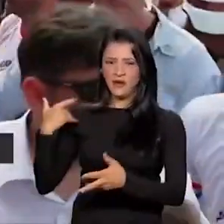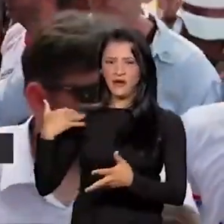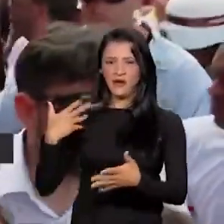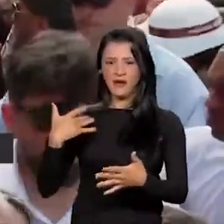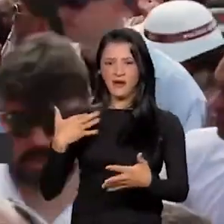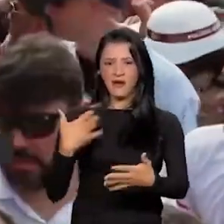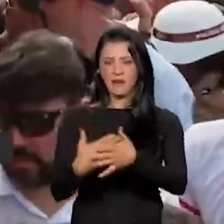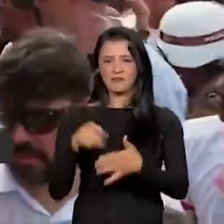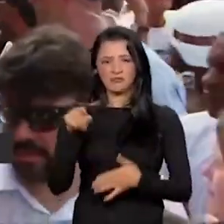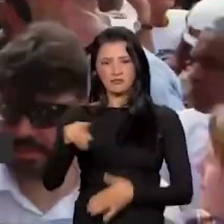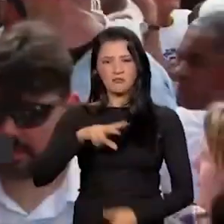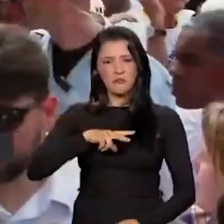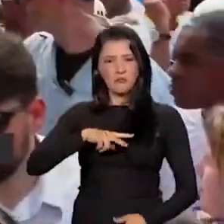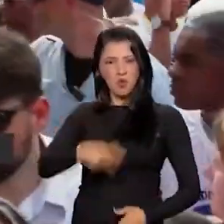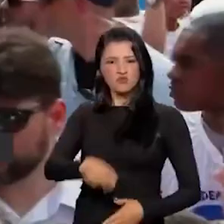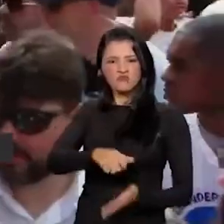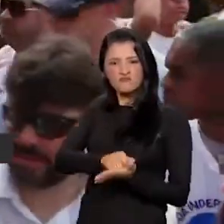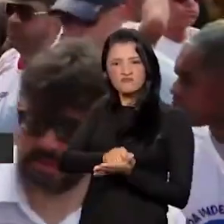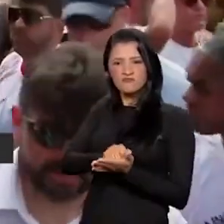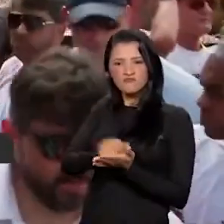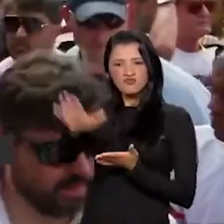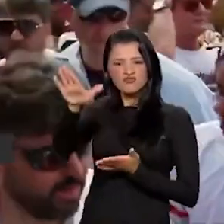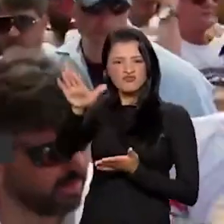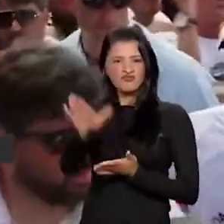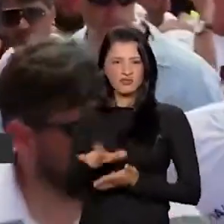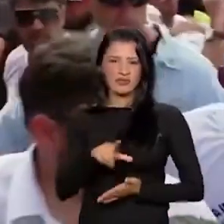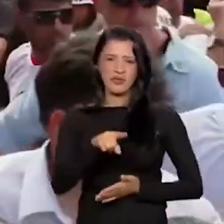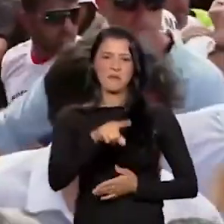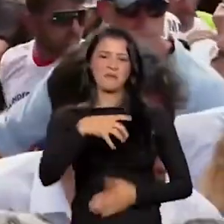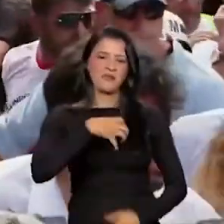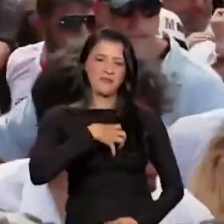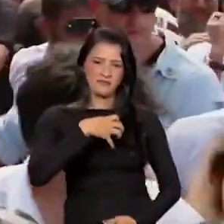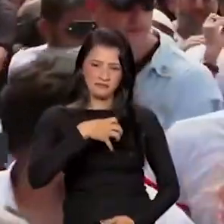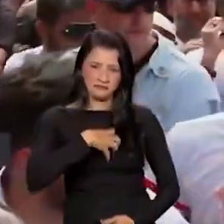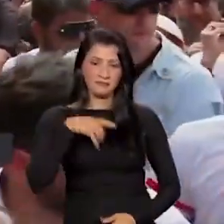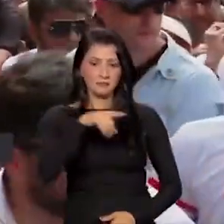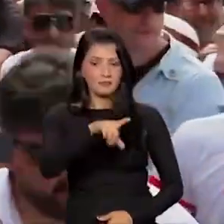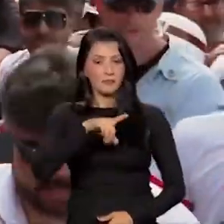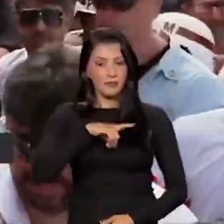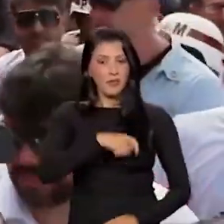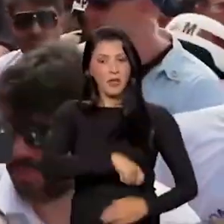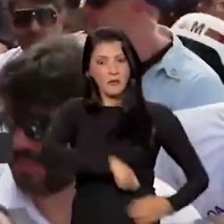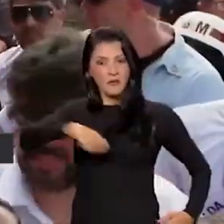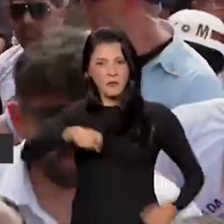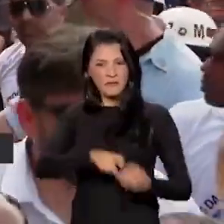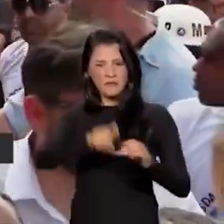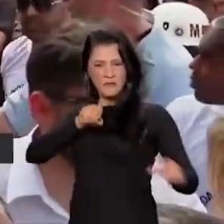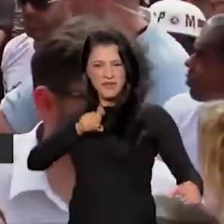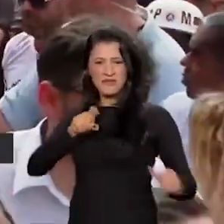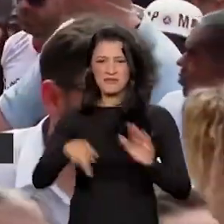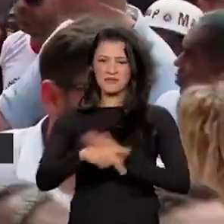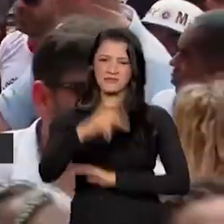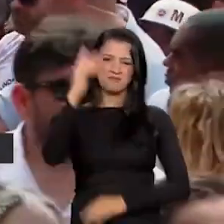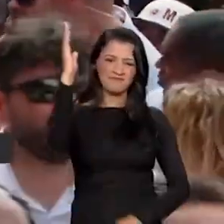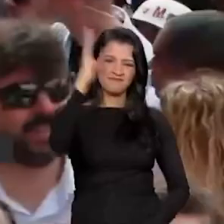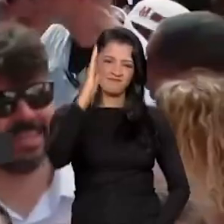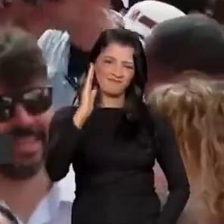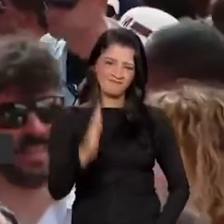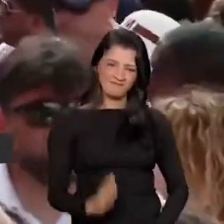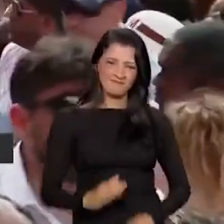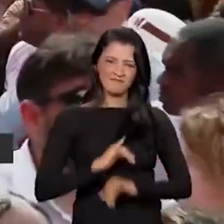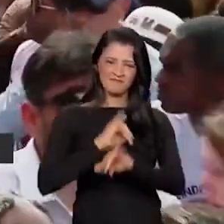Quando os portugueses foram expulsos da Bahia e a independência do Brasil